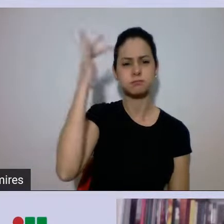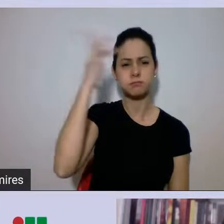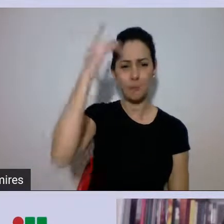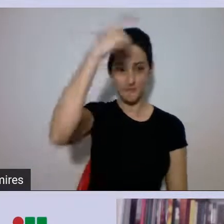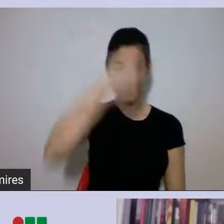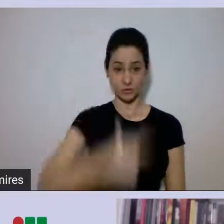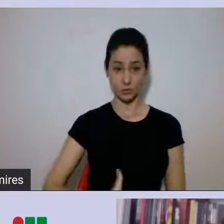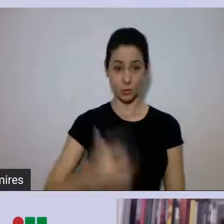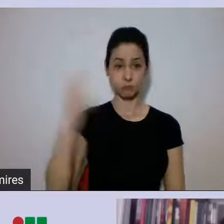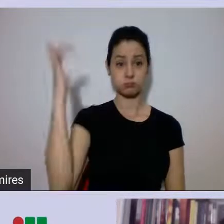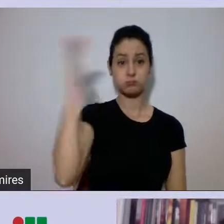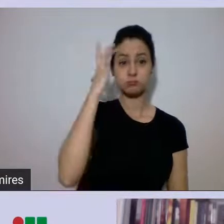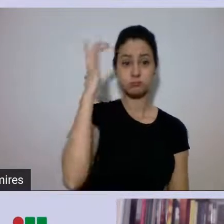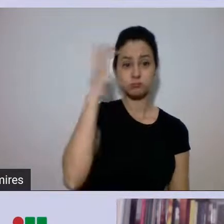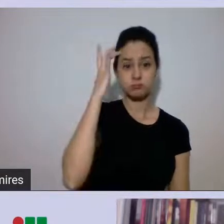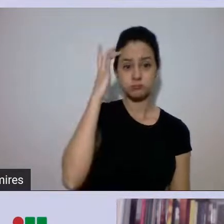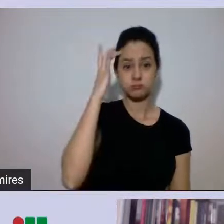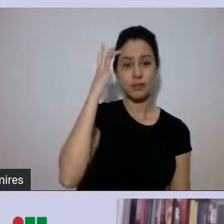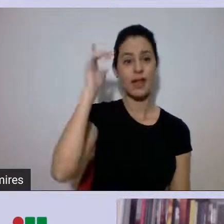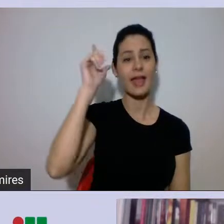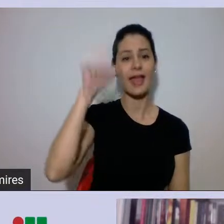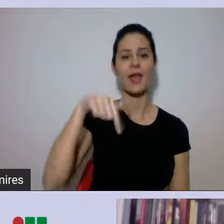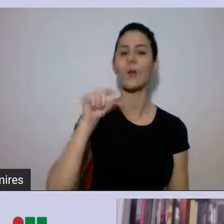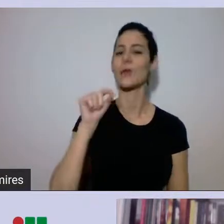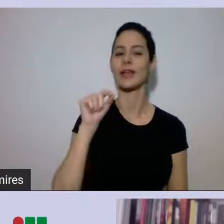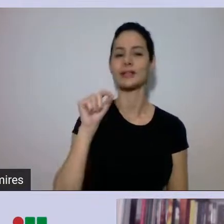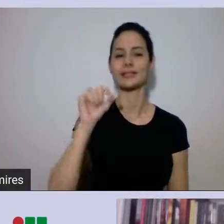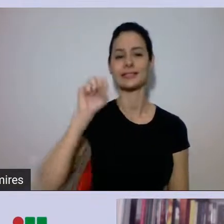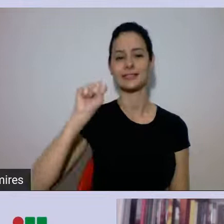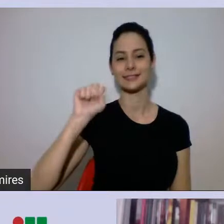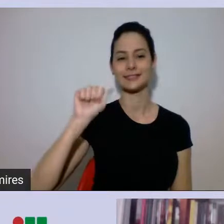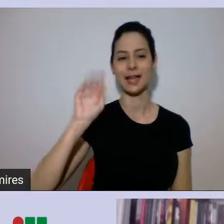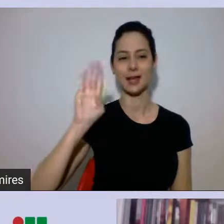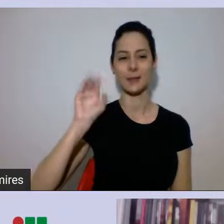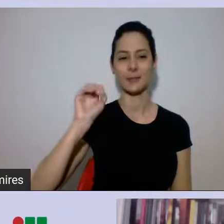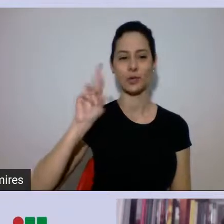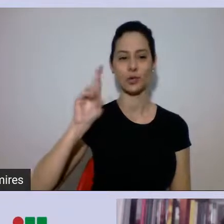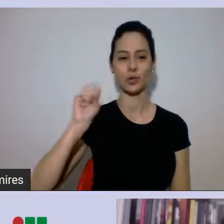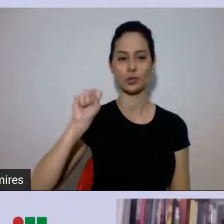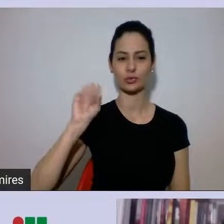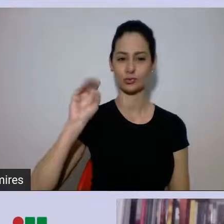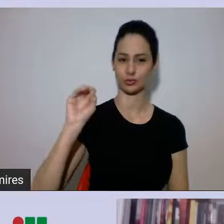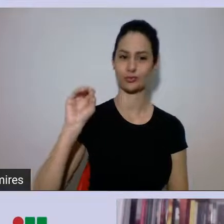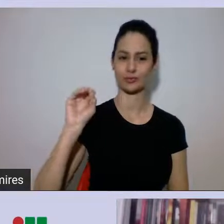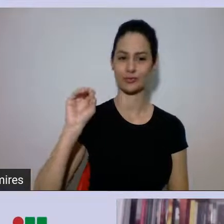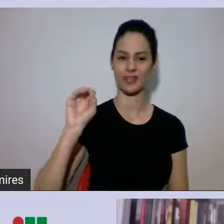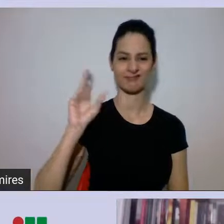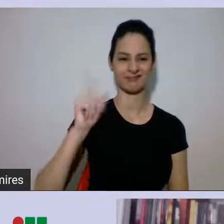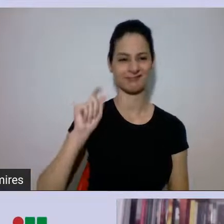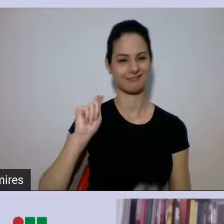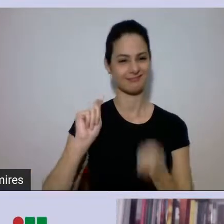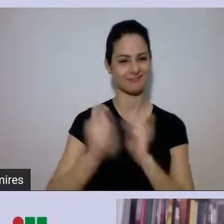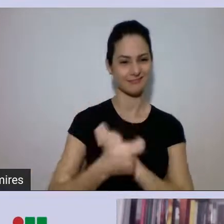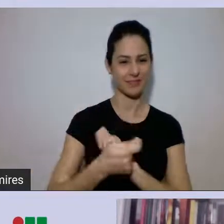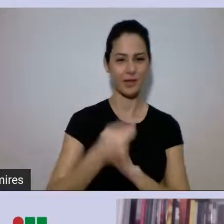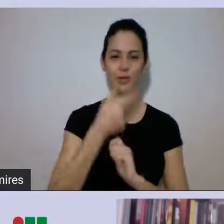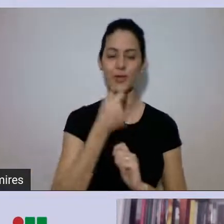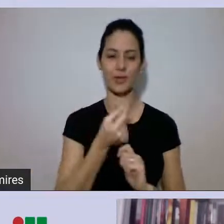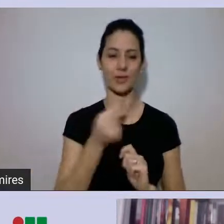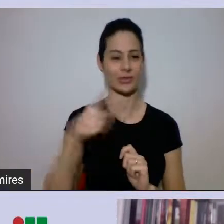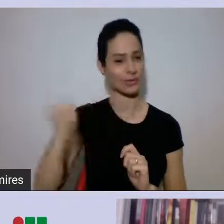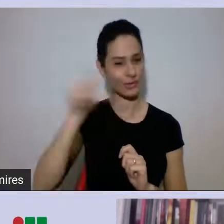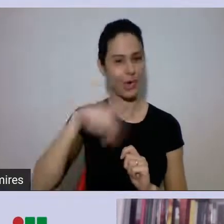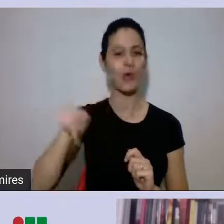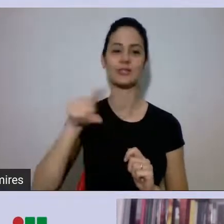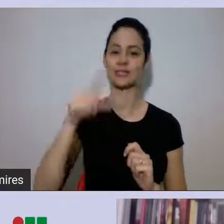é, portanto, um homem saboroso. Não é? E eu não vou fazer nenhum trocadilho, né, de dizer que os nossos convidados